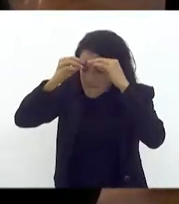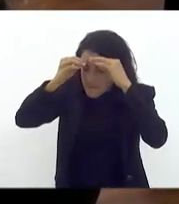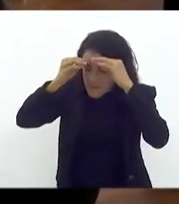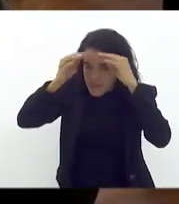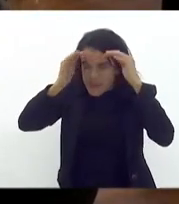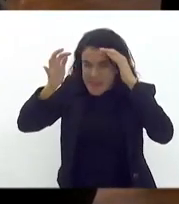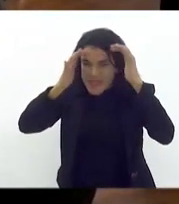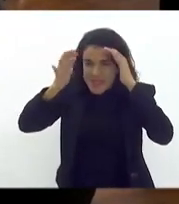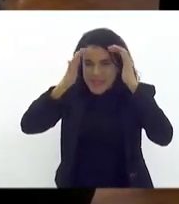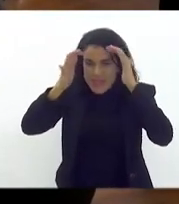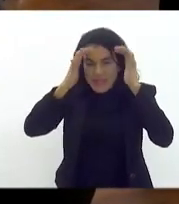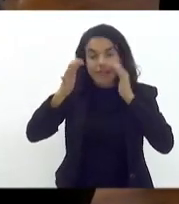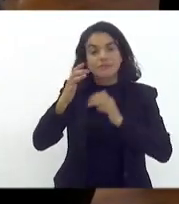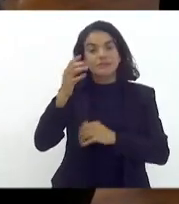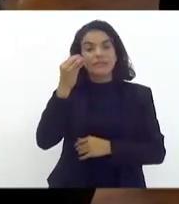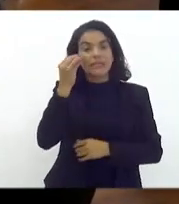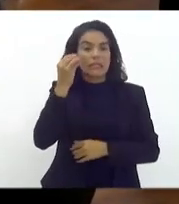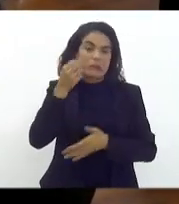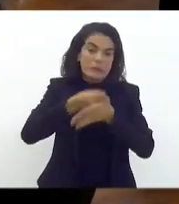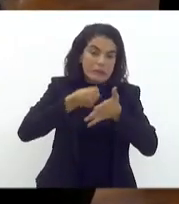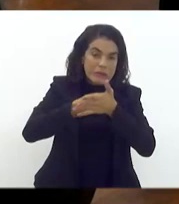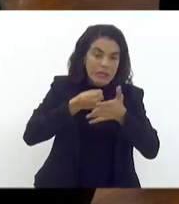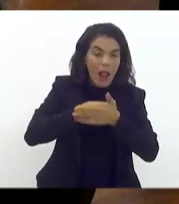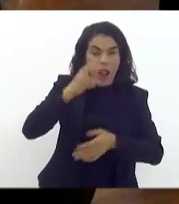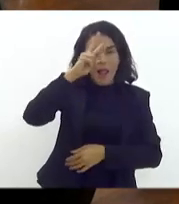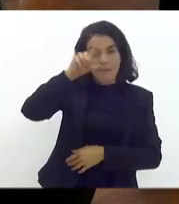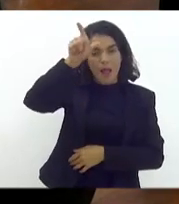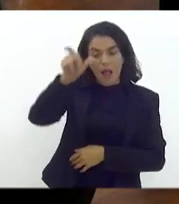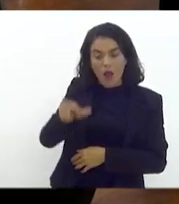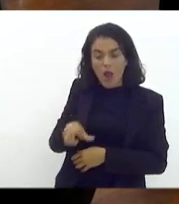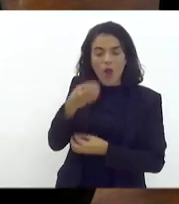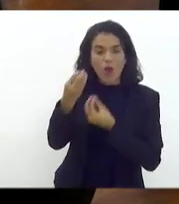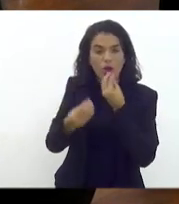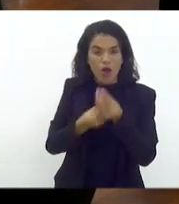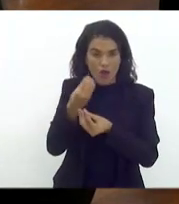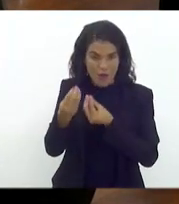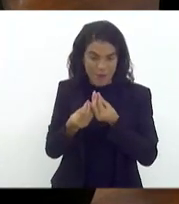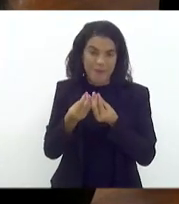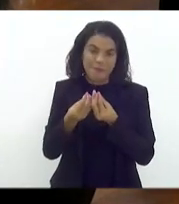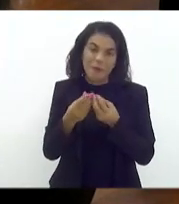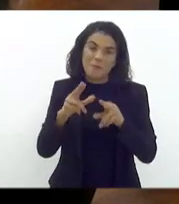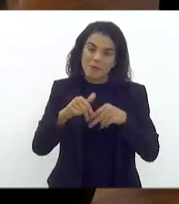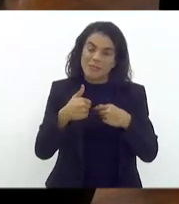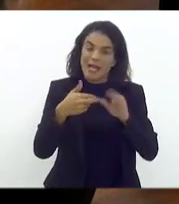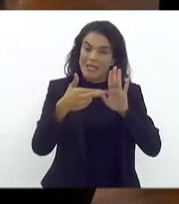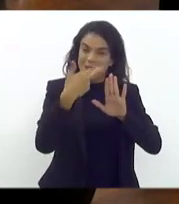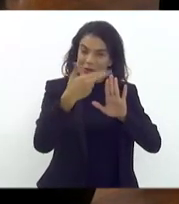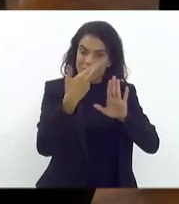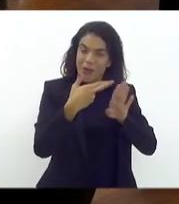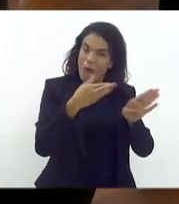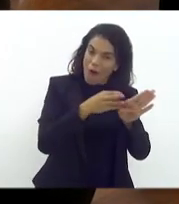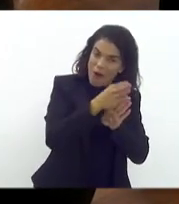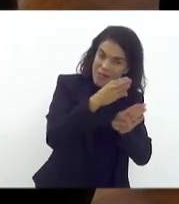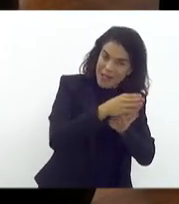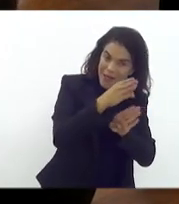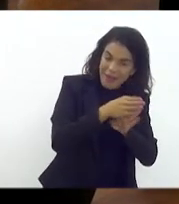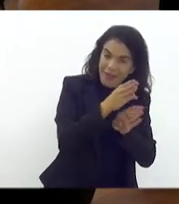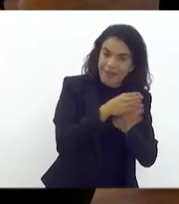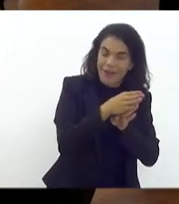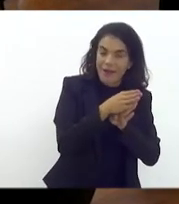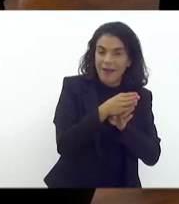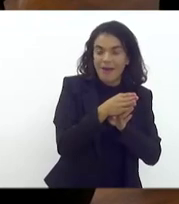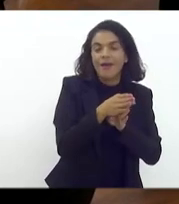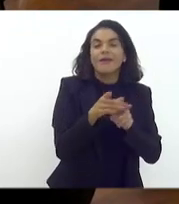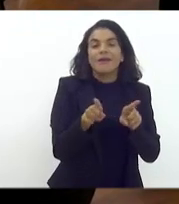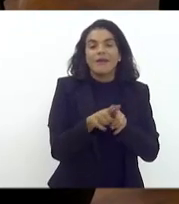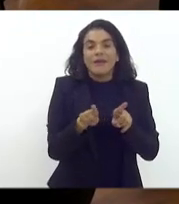reconhecimento por mais indicado dentro das orientações dessa resolução do 484 eles ele tem que